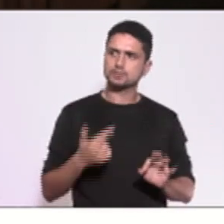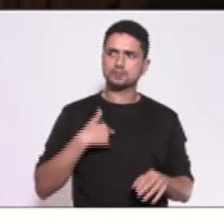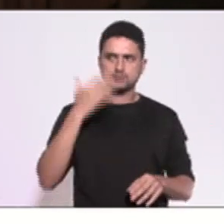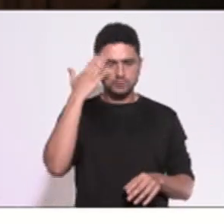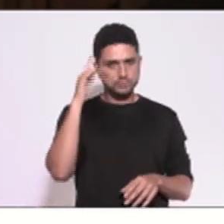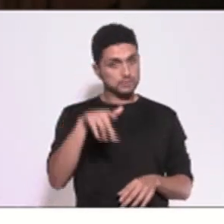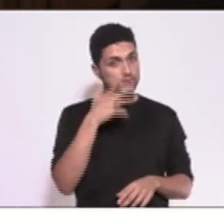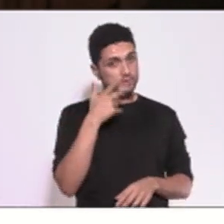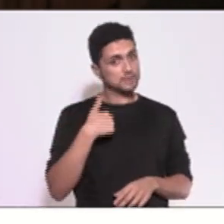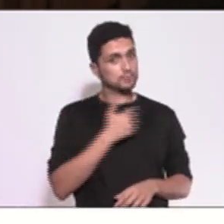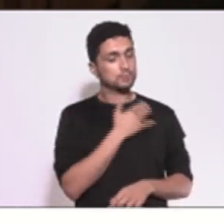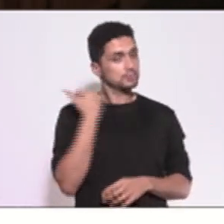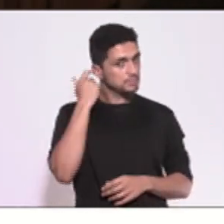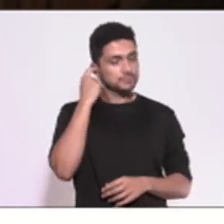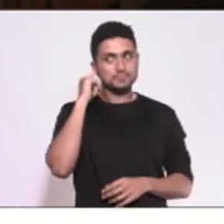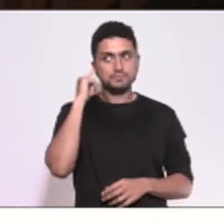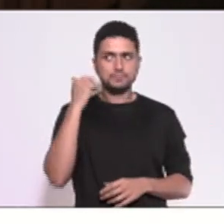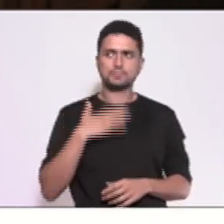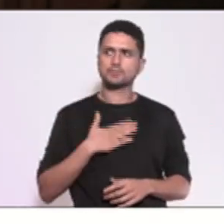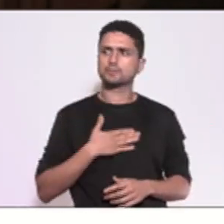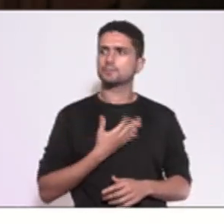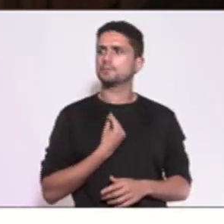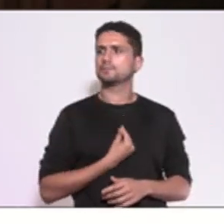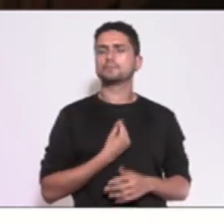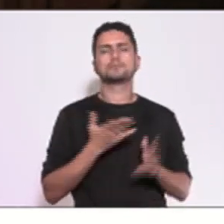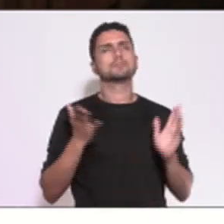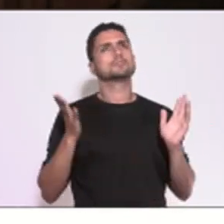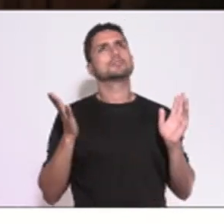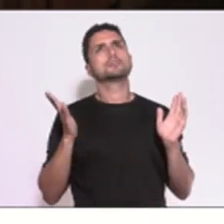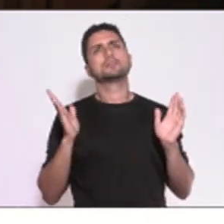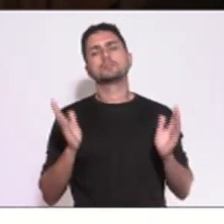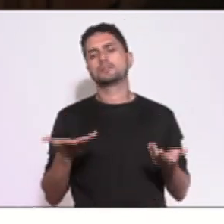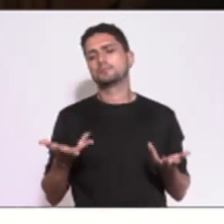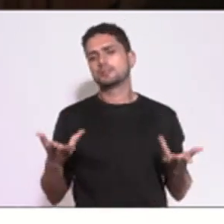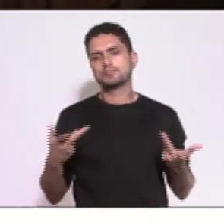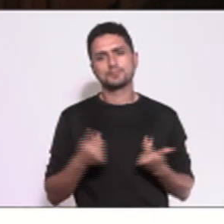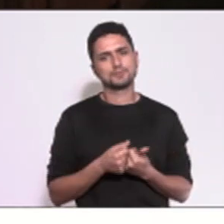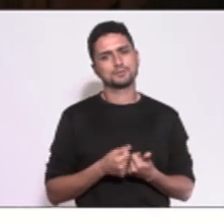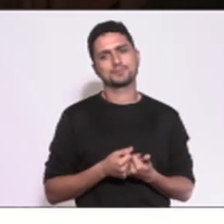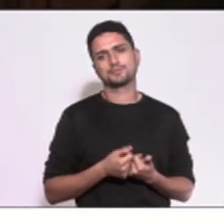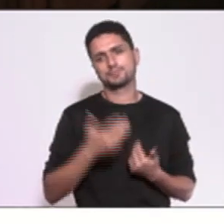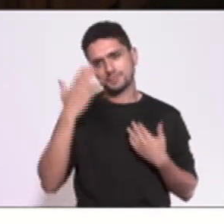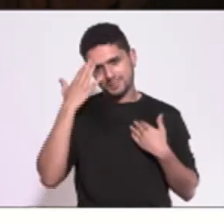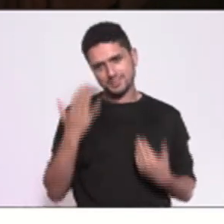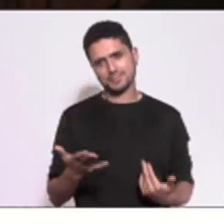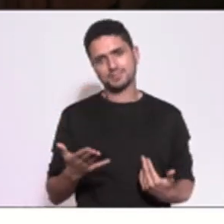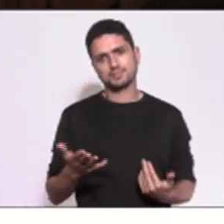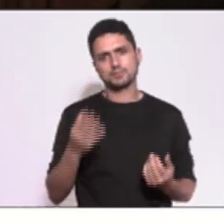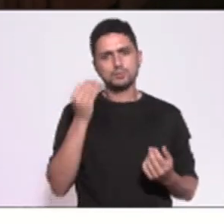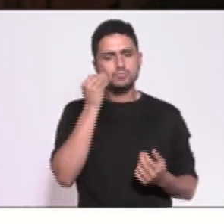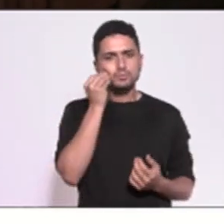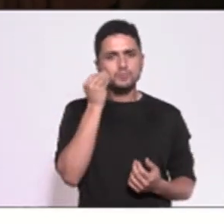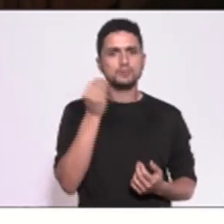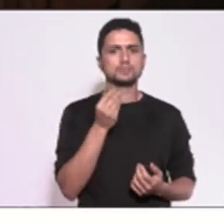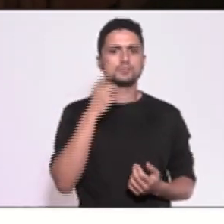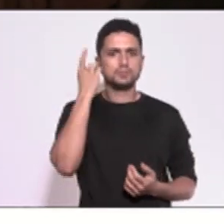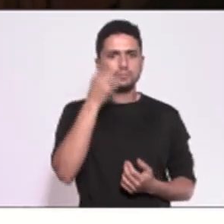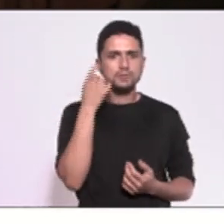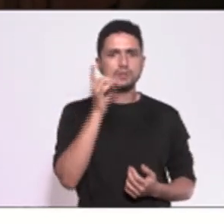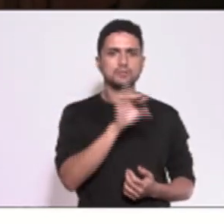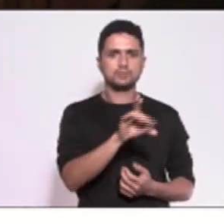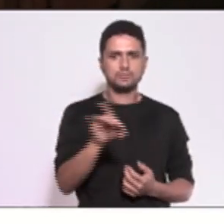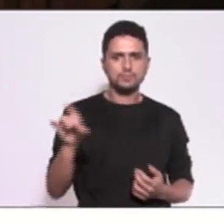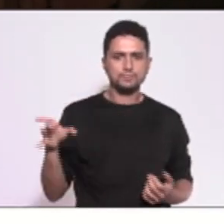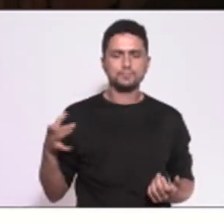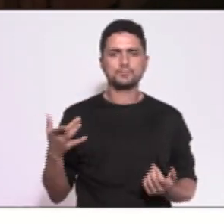quando eu morrer. E isso para mim é fundamental. Um beijo no coração, obrigado, meu querido deputado.